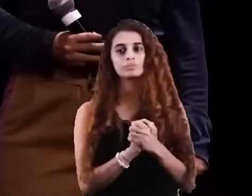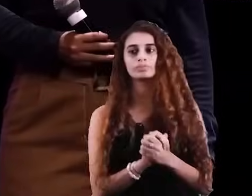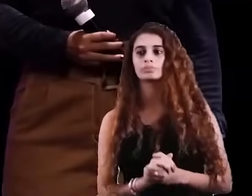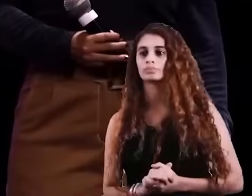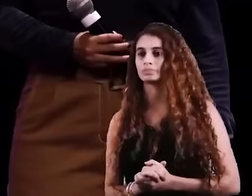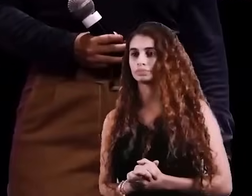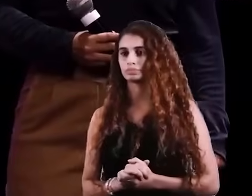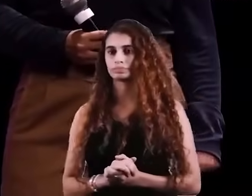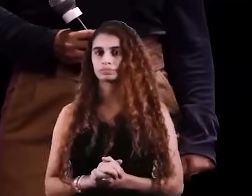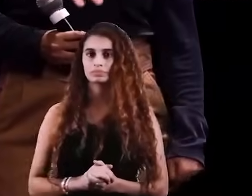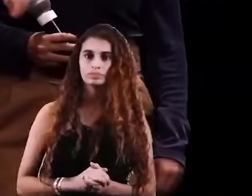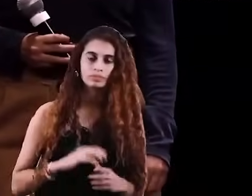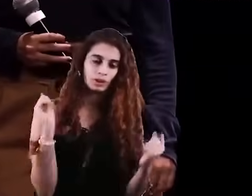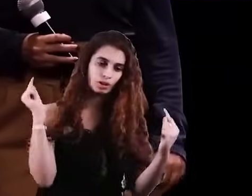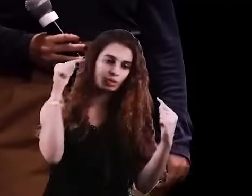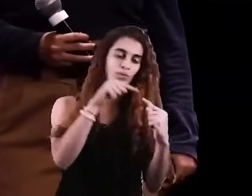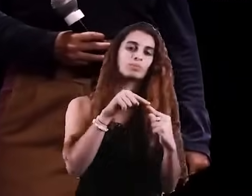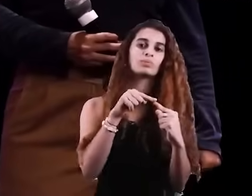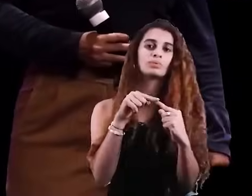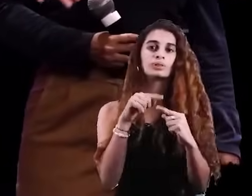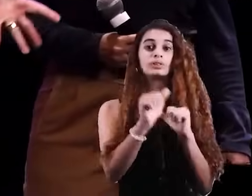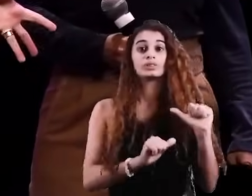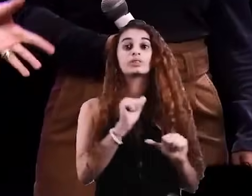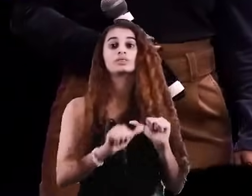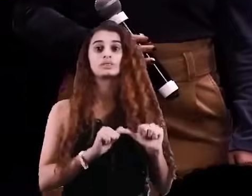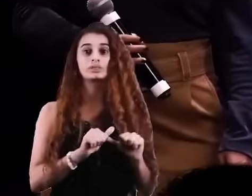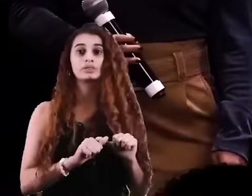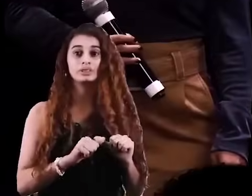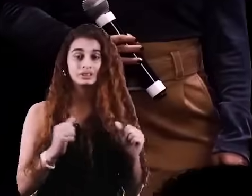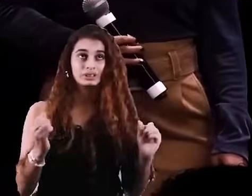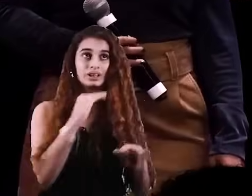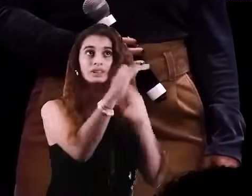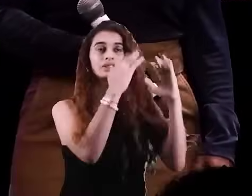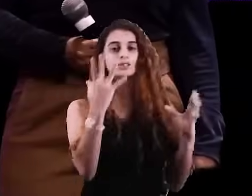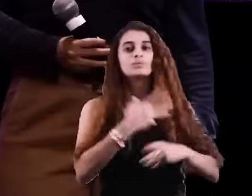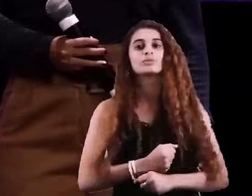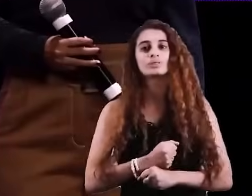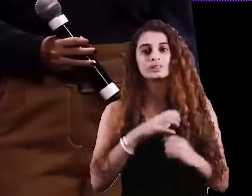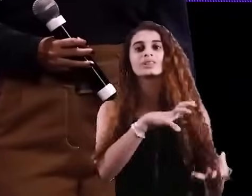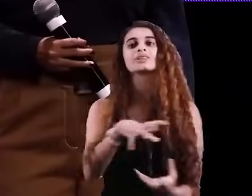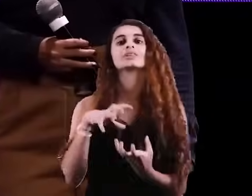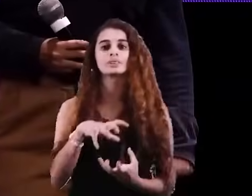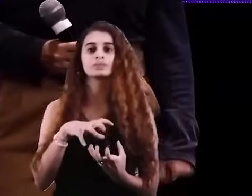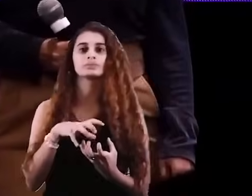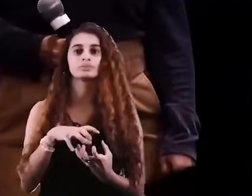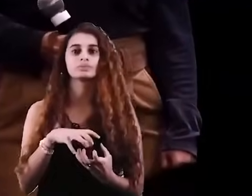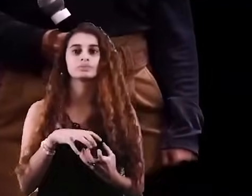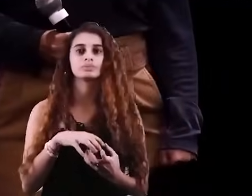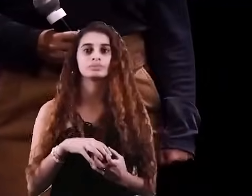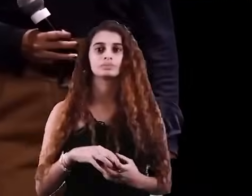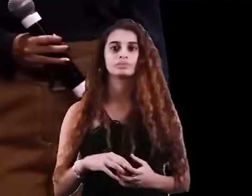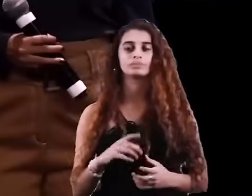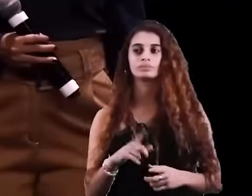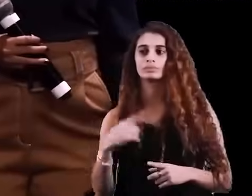da sua vida seja que seu filho seja grande e poderoso na terra. E talvez você está deixando de criar uma criança grande porque você